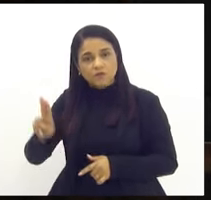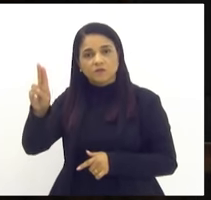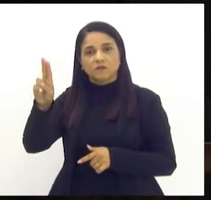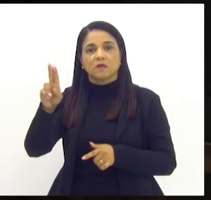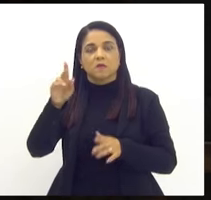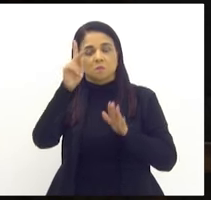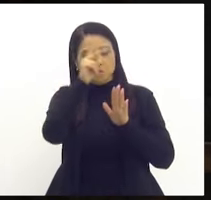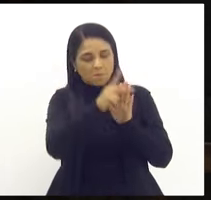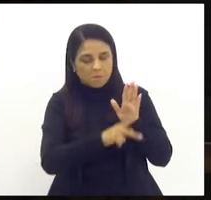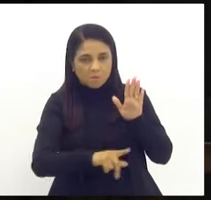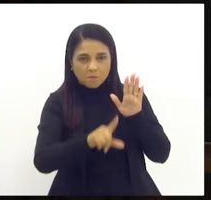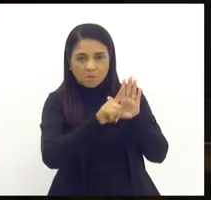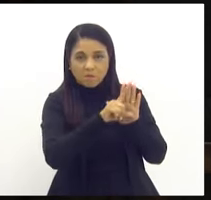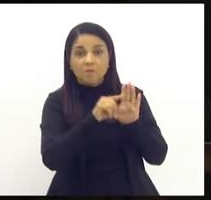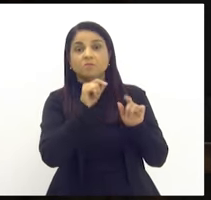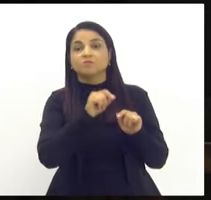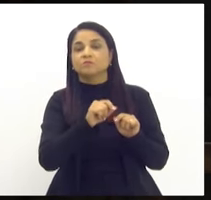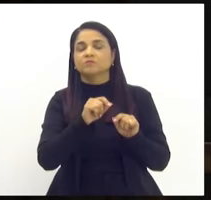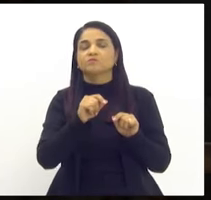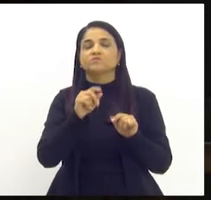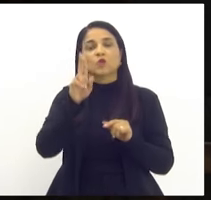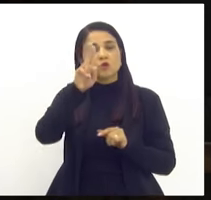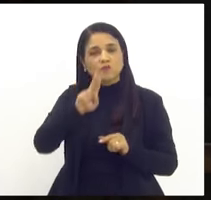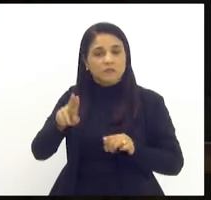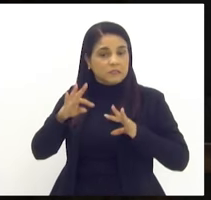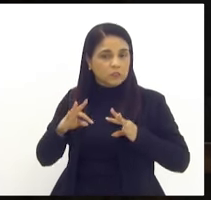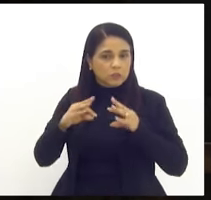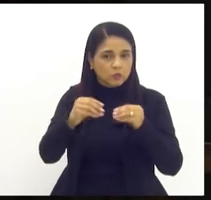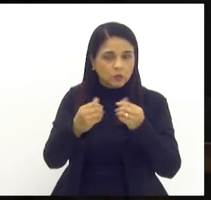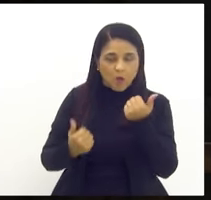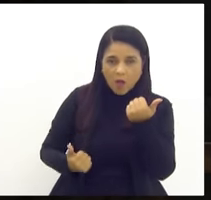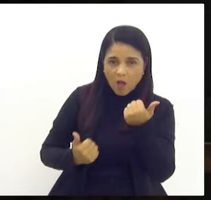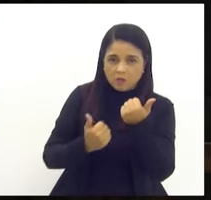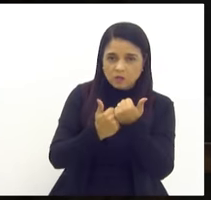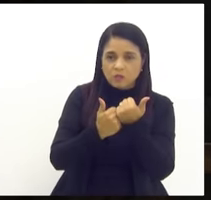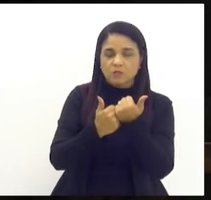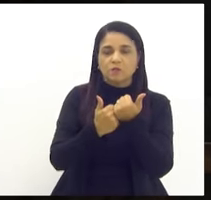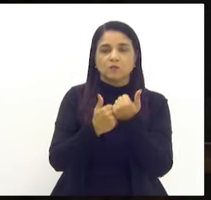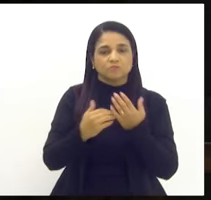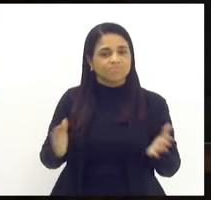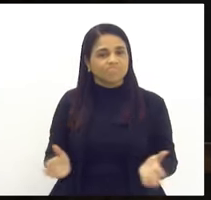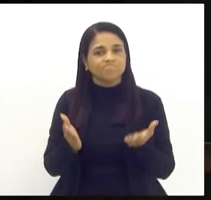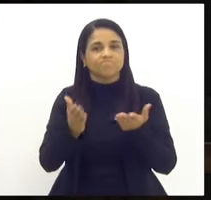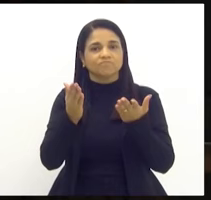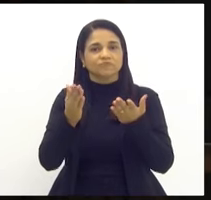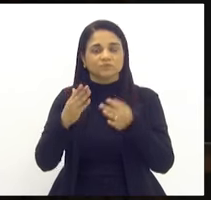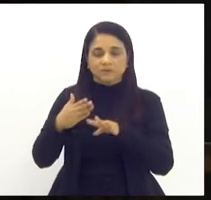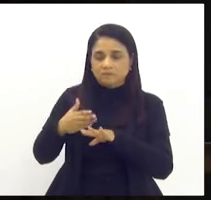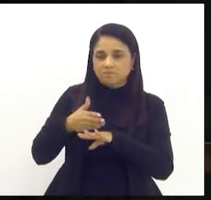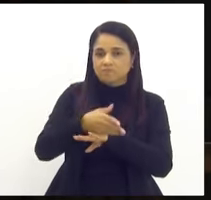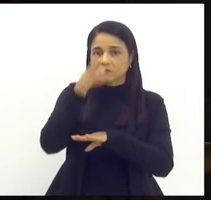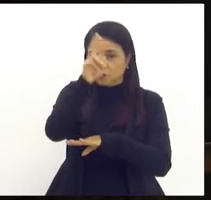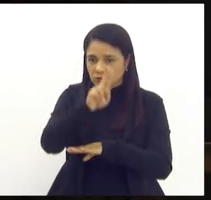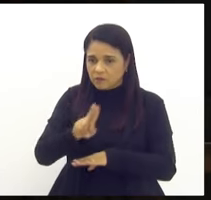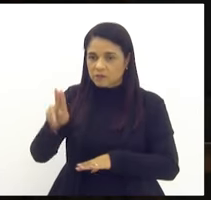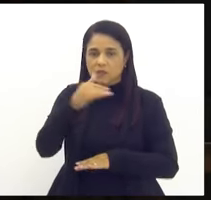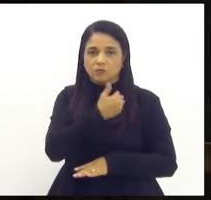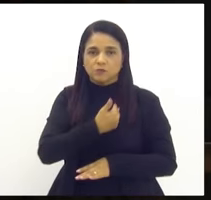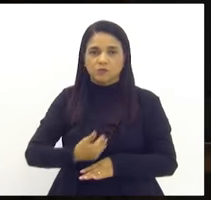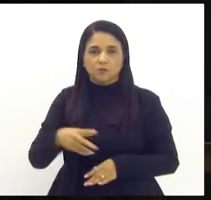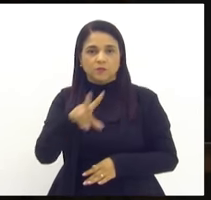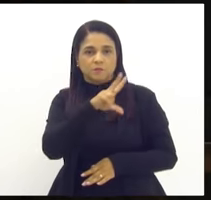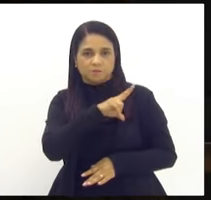Universidade para Todos que promove o auxílio e o incentivo ao ingresso nas universidades públicas e